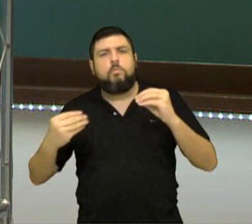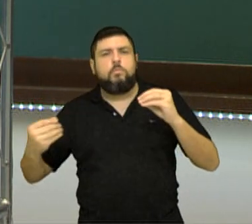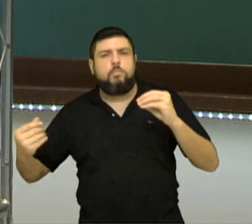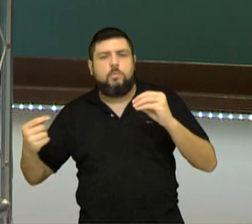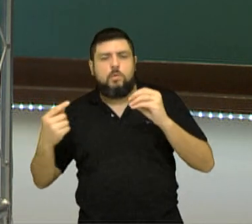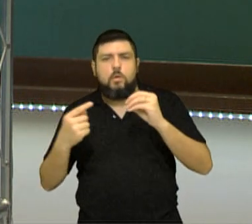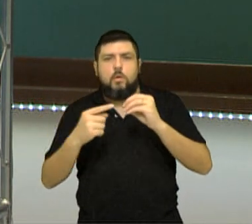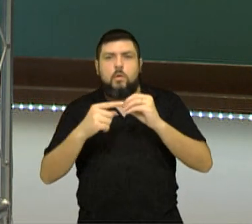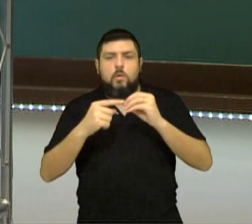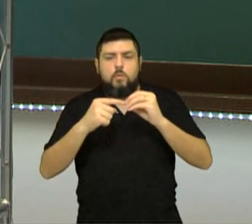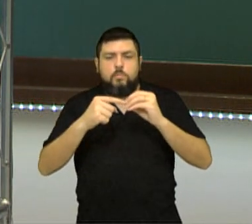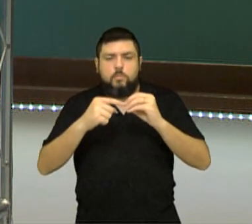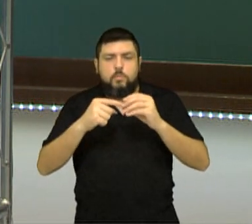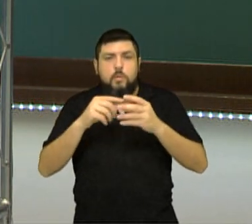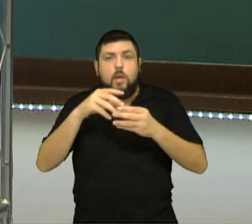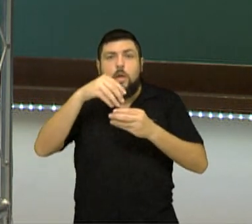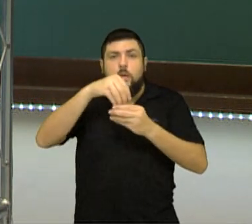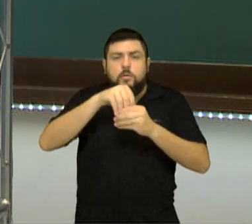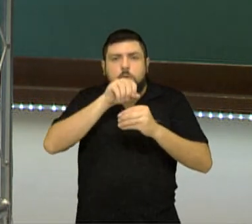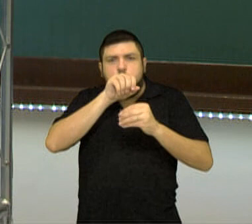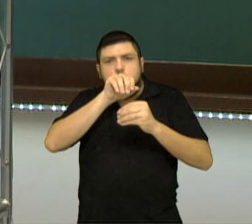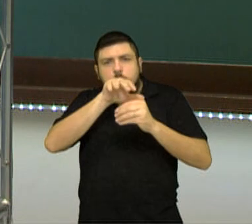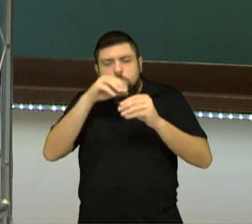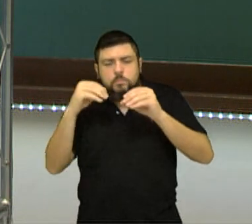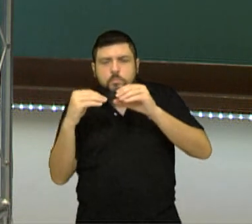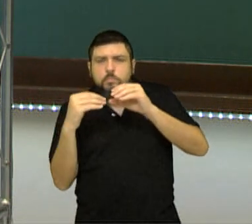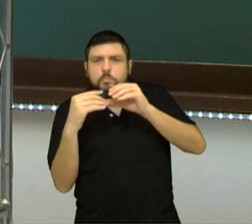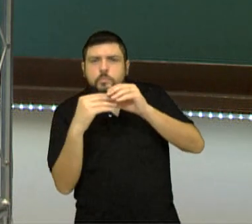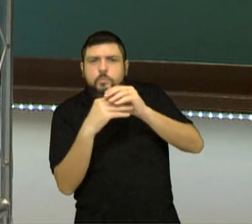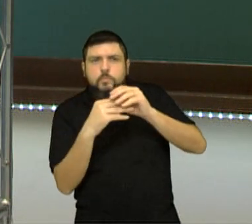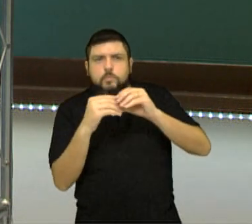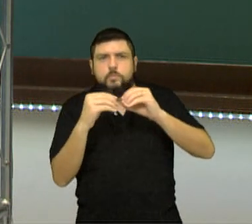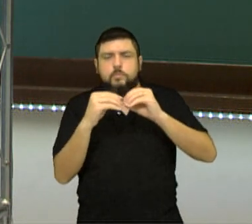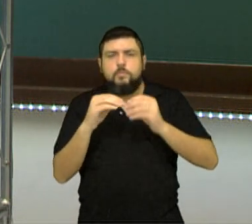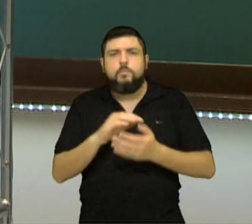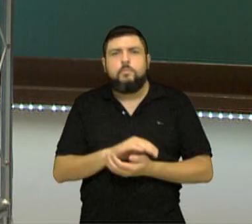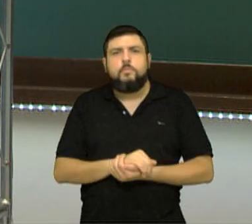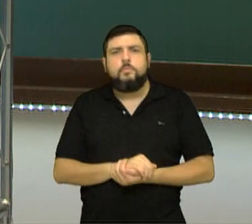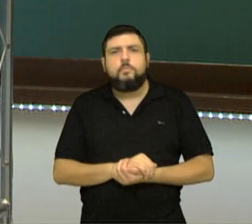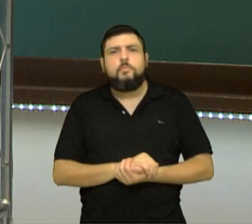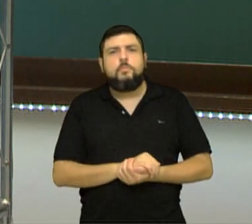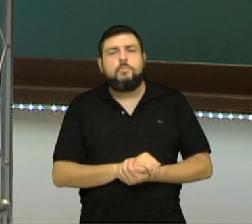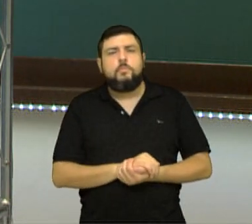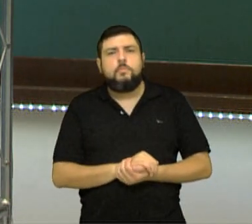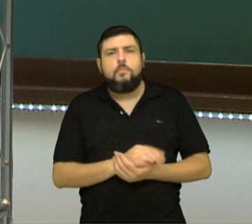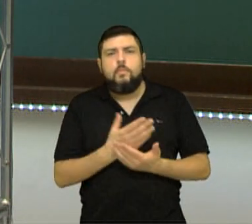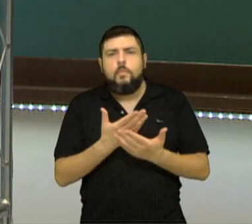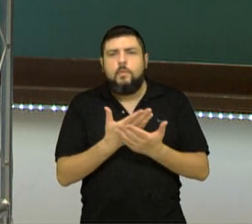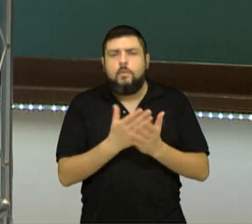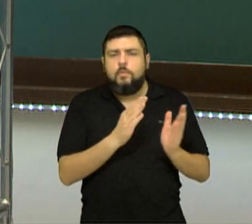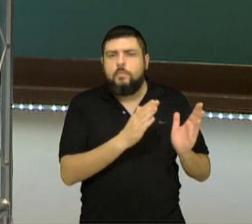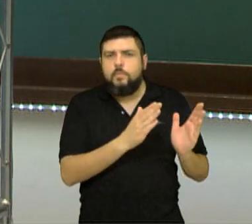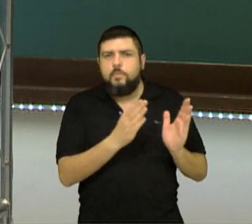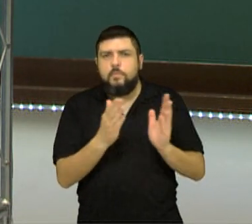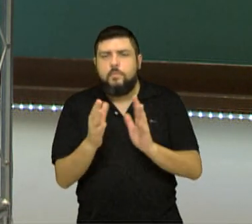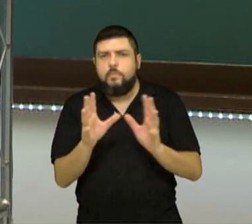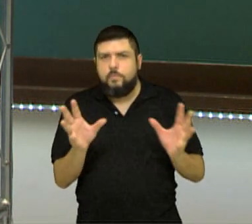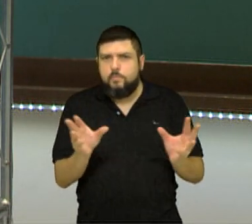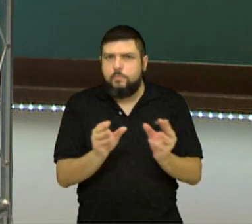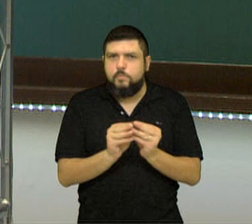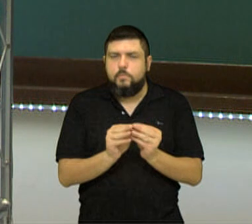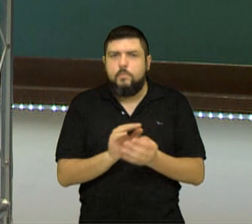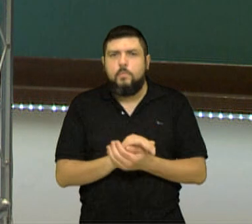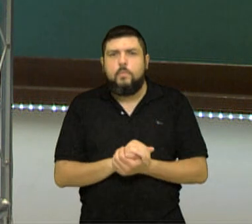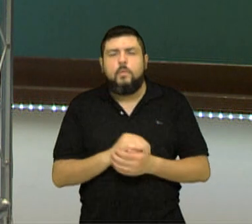inicial do espermatozoide para a penetração apenas do seu núcleo. Então o que nós vimos nessa aula? Falamos, né, sobre